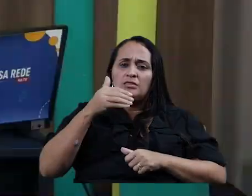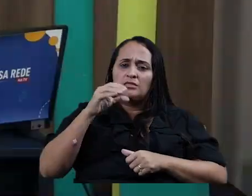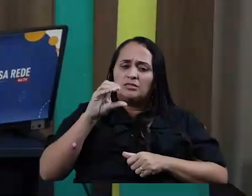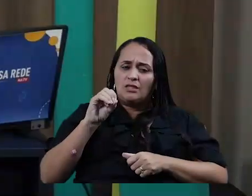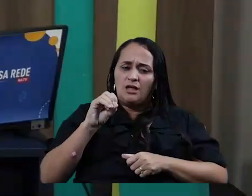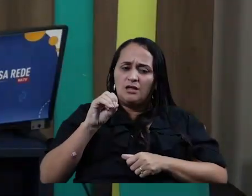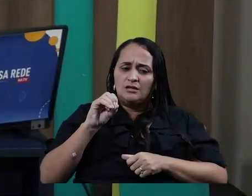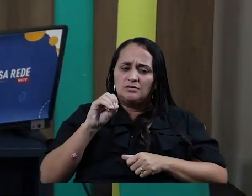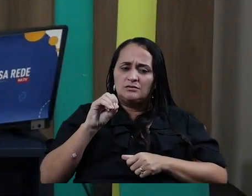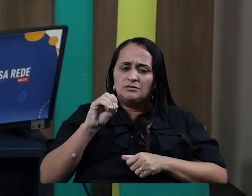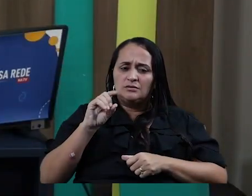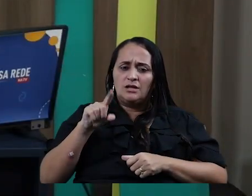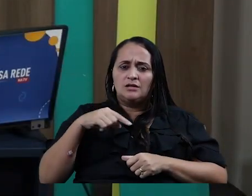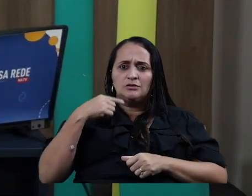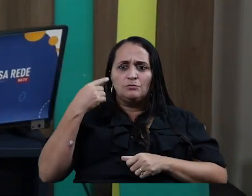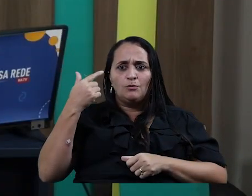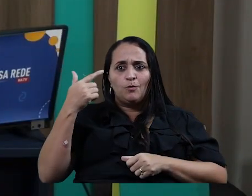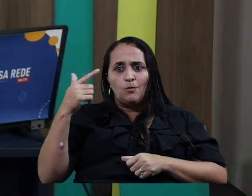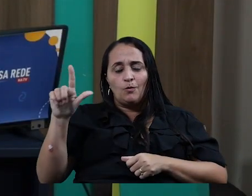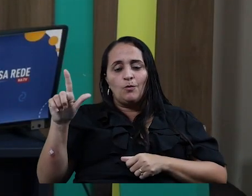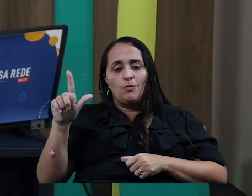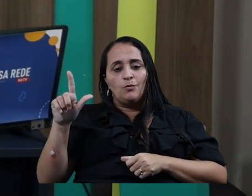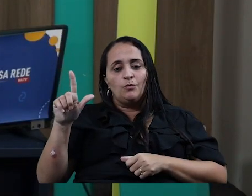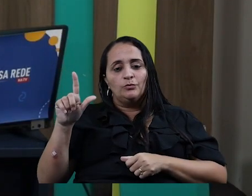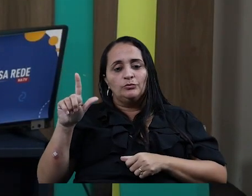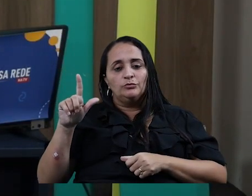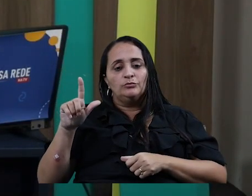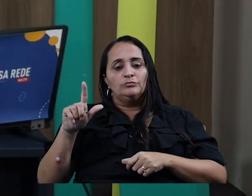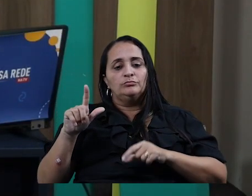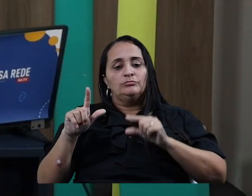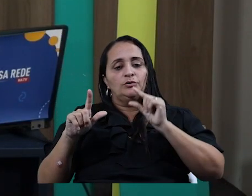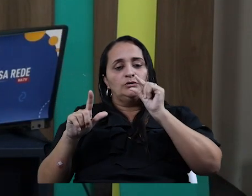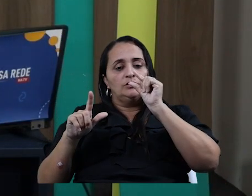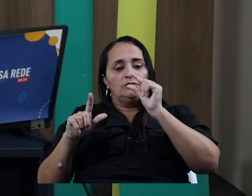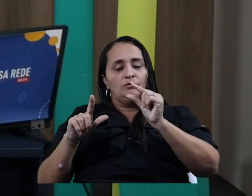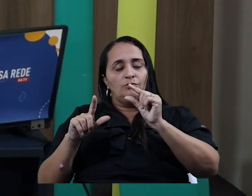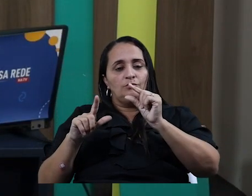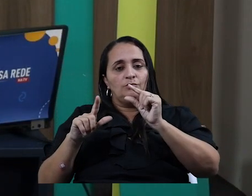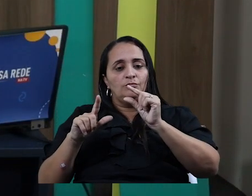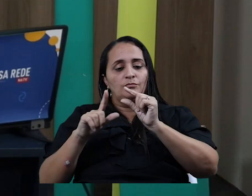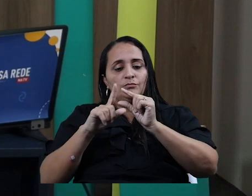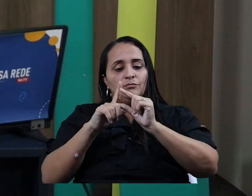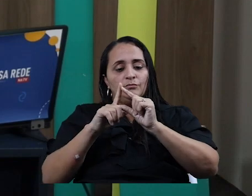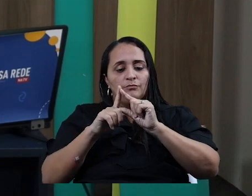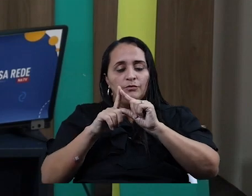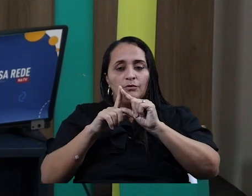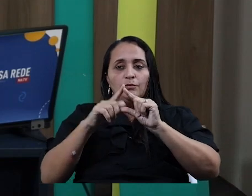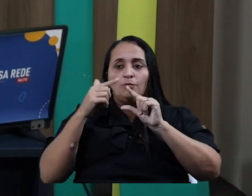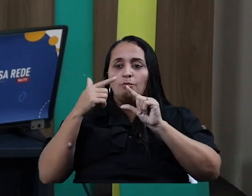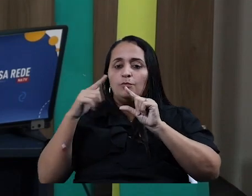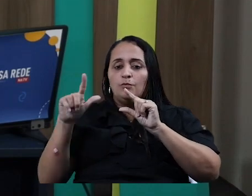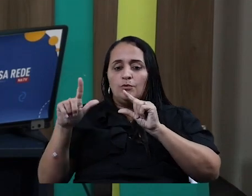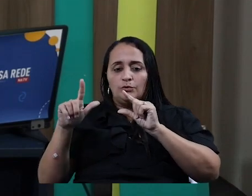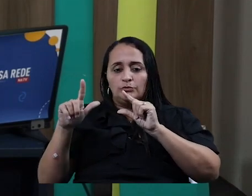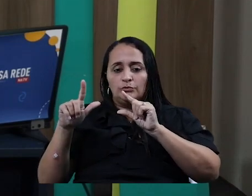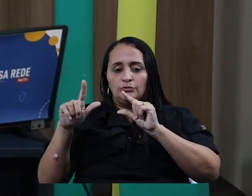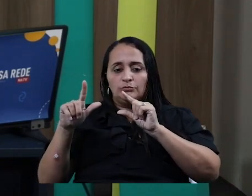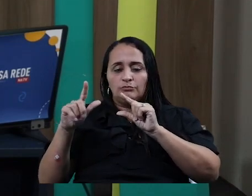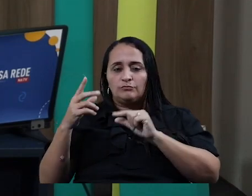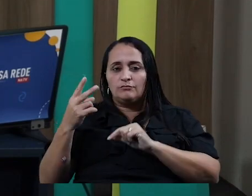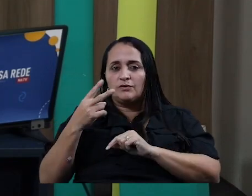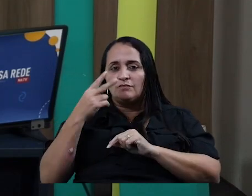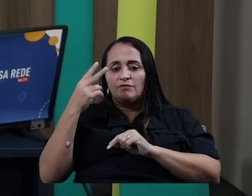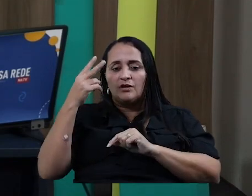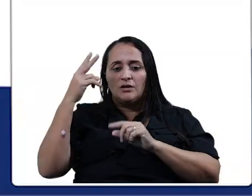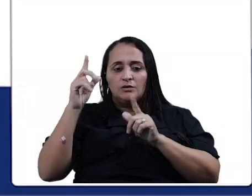quando passava de 10, ele tinha que botar esse símbolo, mas esse símbolo aqui que valia 1. E aí ele